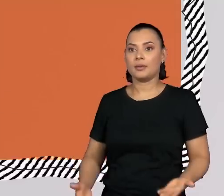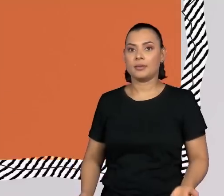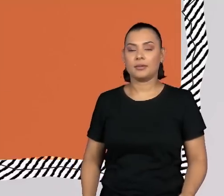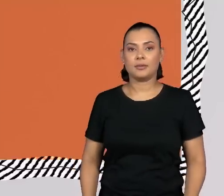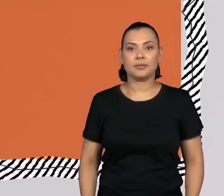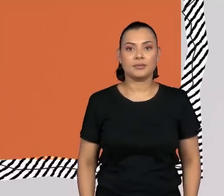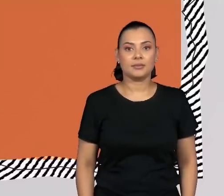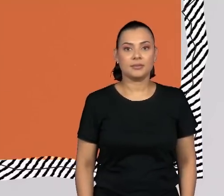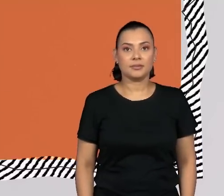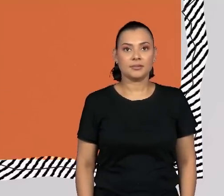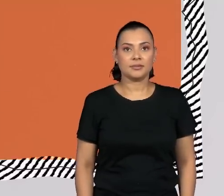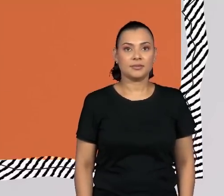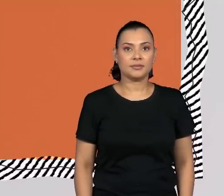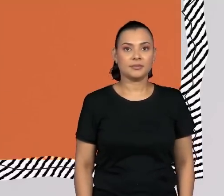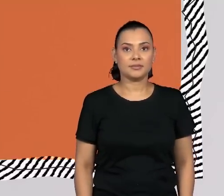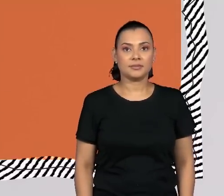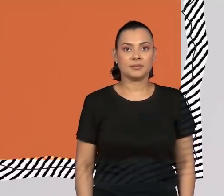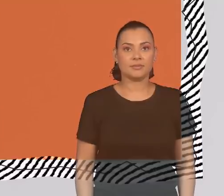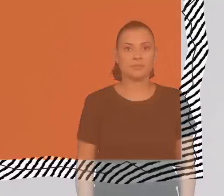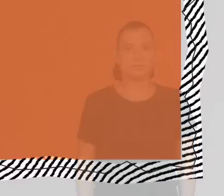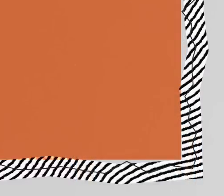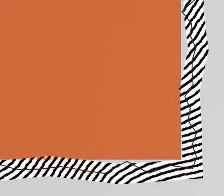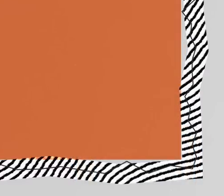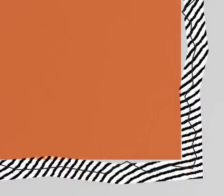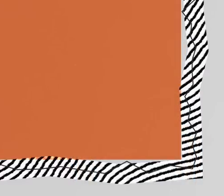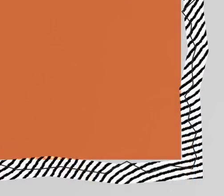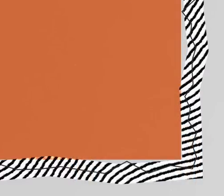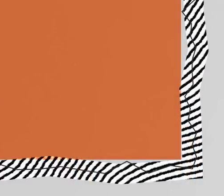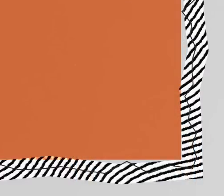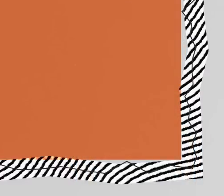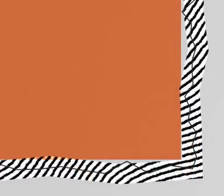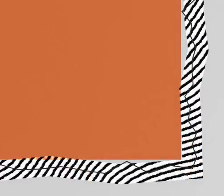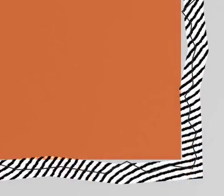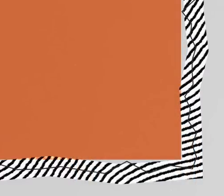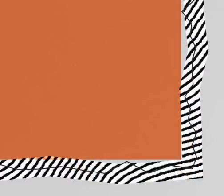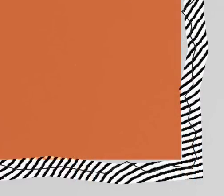Aqui choveu e relampagou. Aqui tá chovendo e